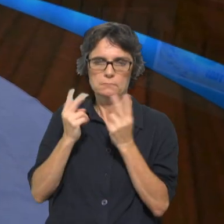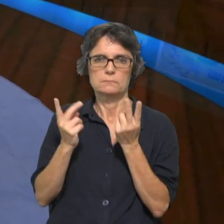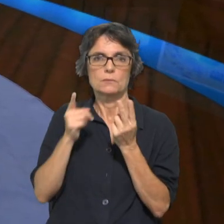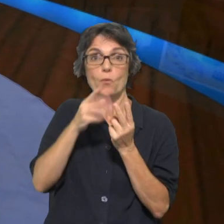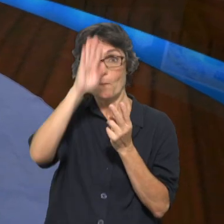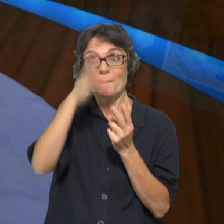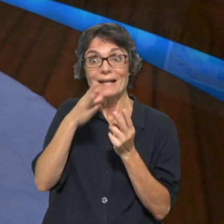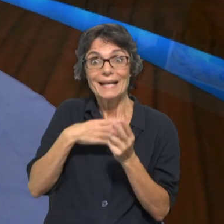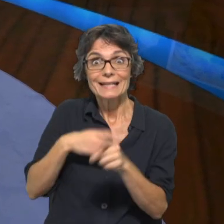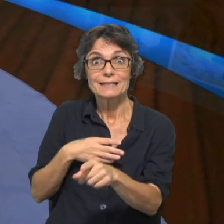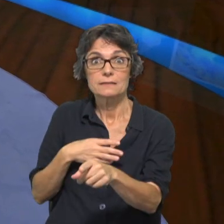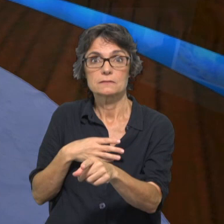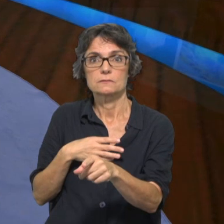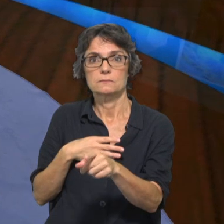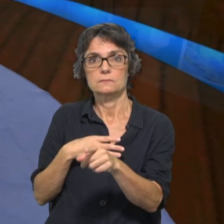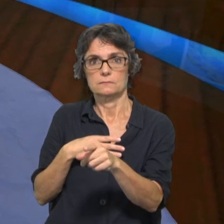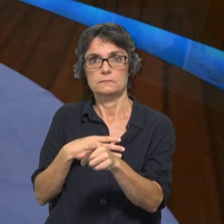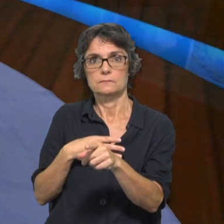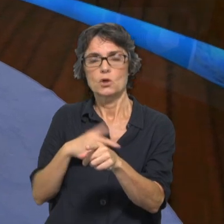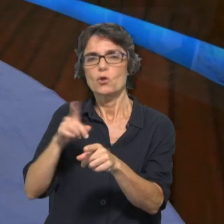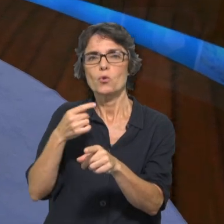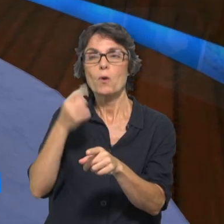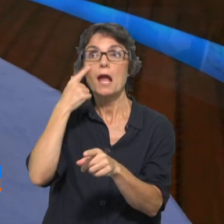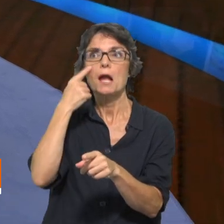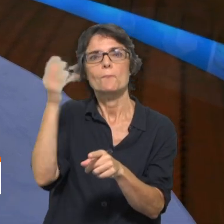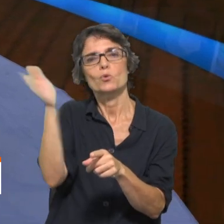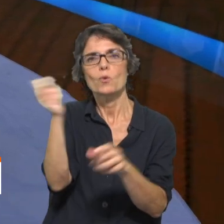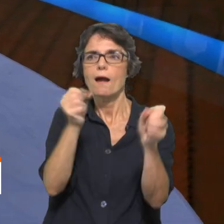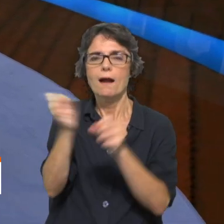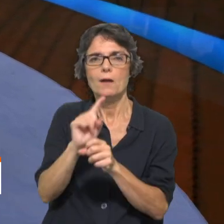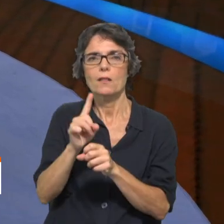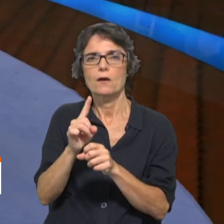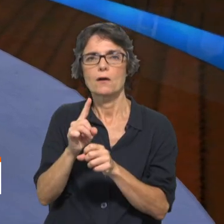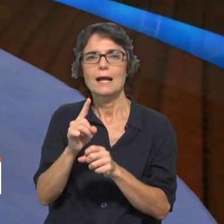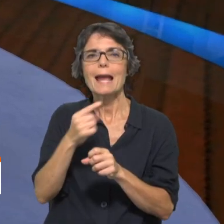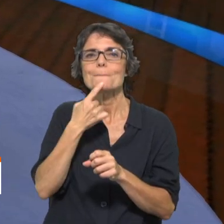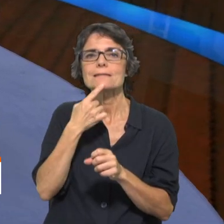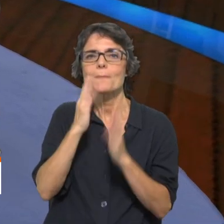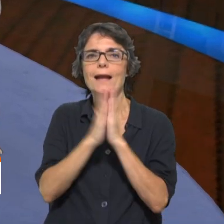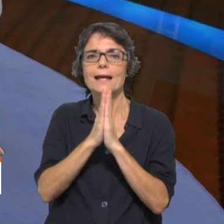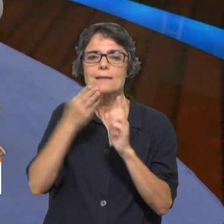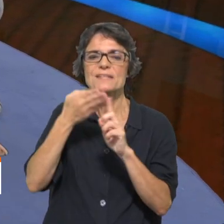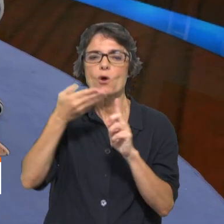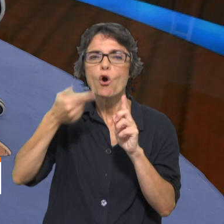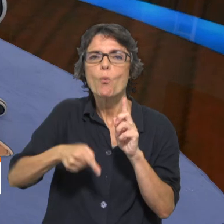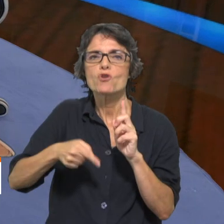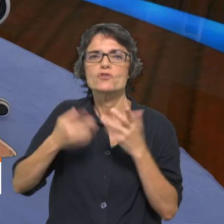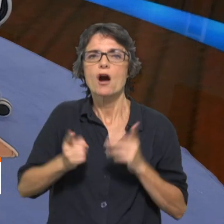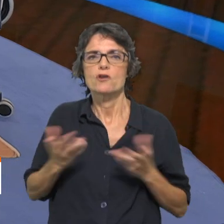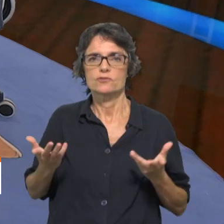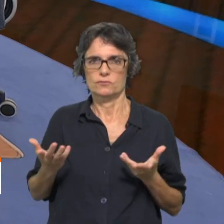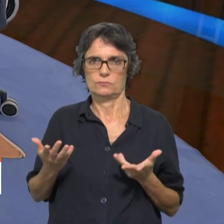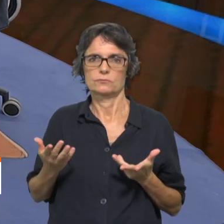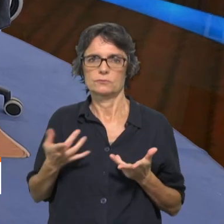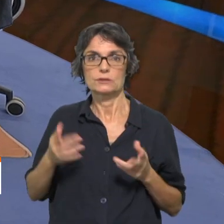mais clientes. É o que é que nós podemos fazer para responder verdadeiramente à missão que nos é confiada atualmente. E isso, de facto,